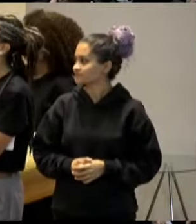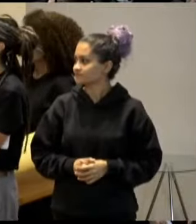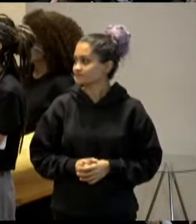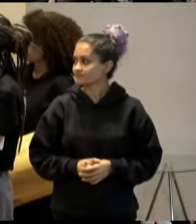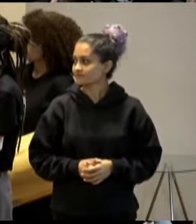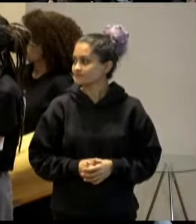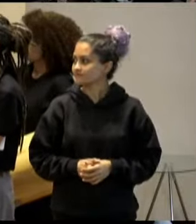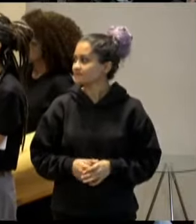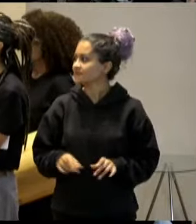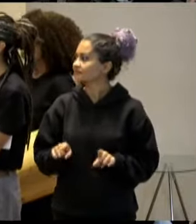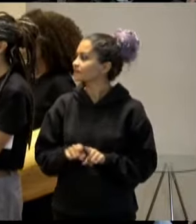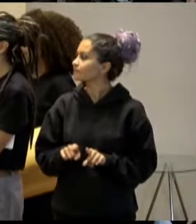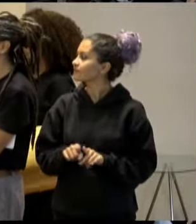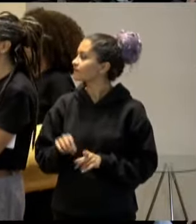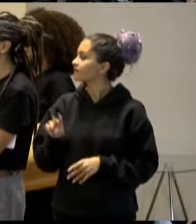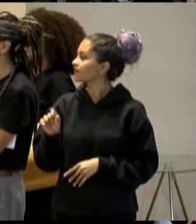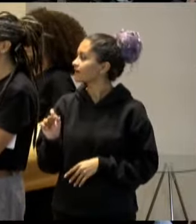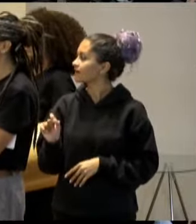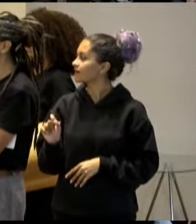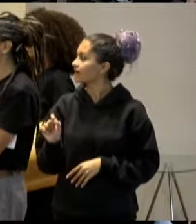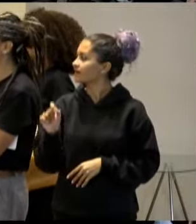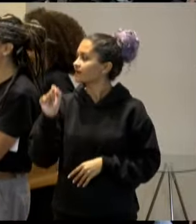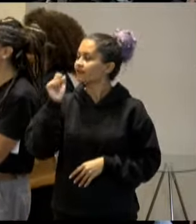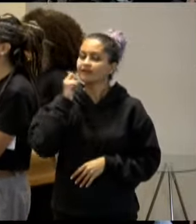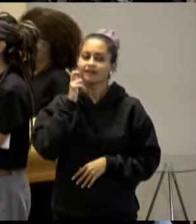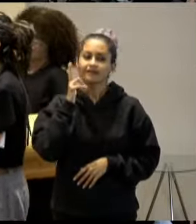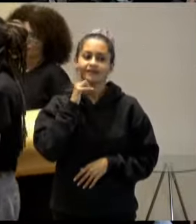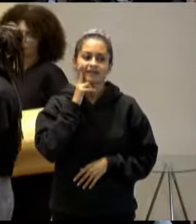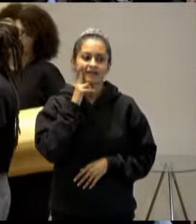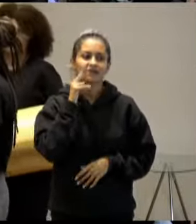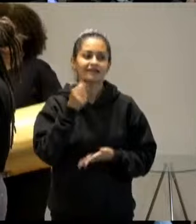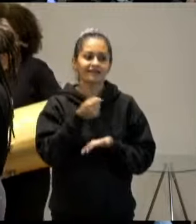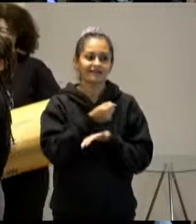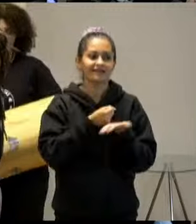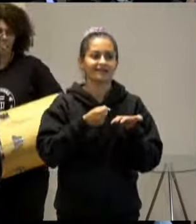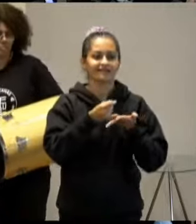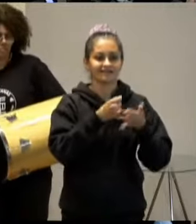E a gente vai descer assim, né? Negro é a raiz da